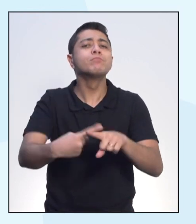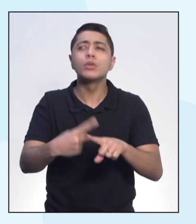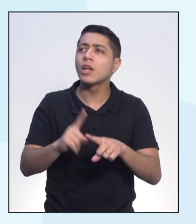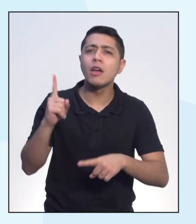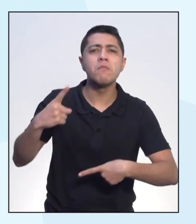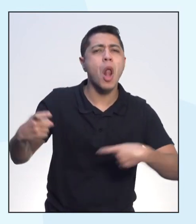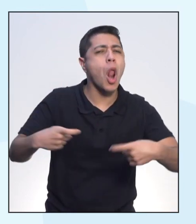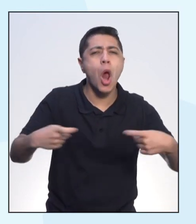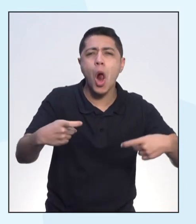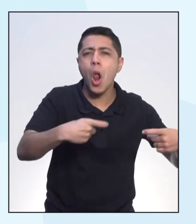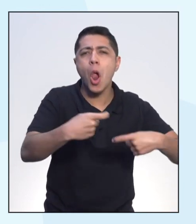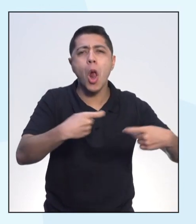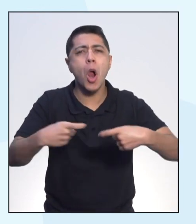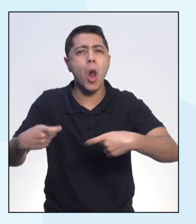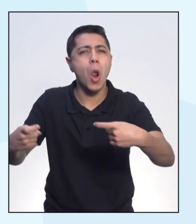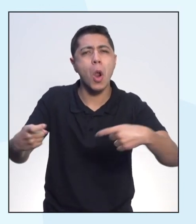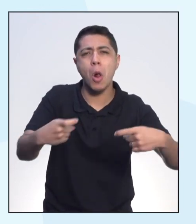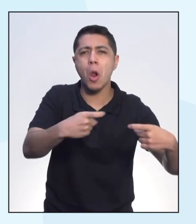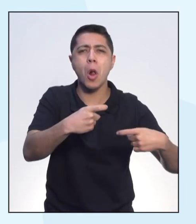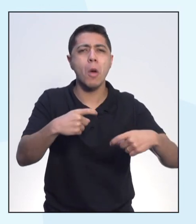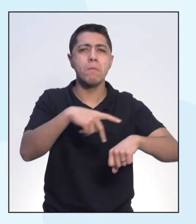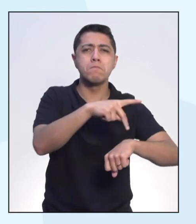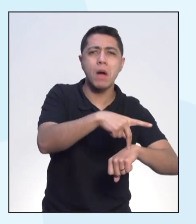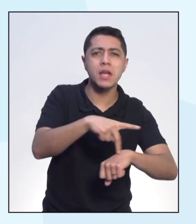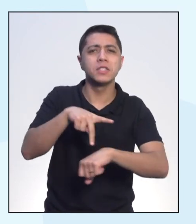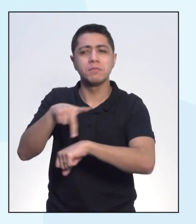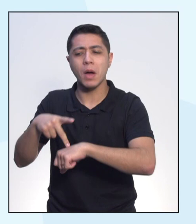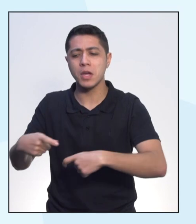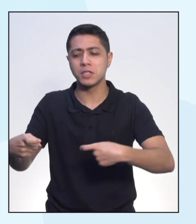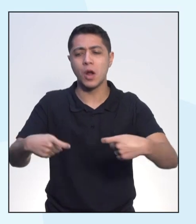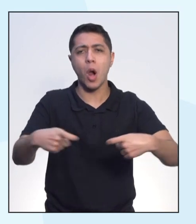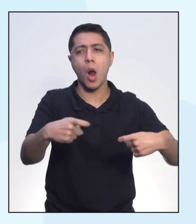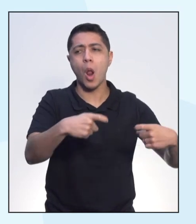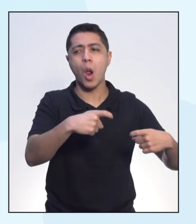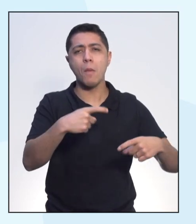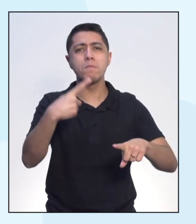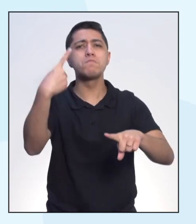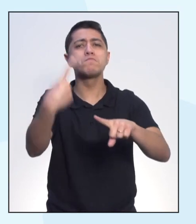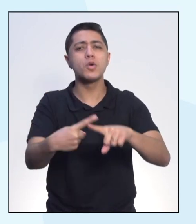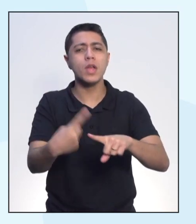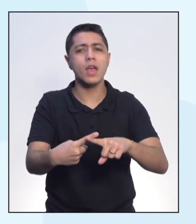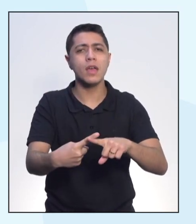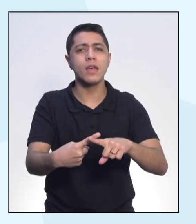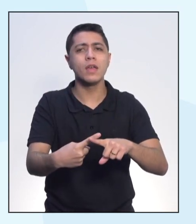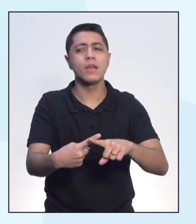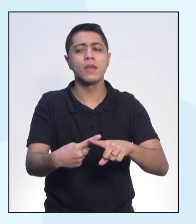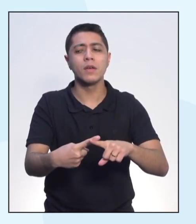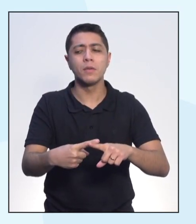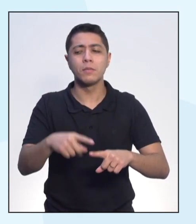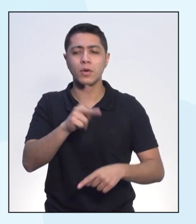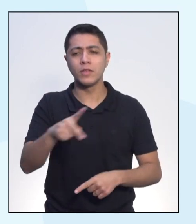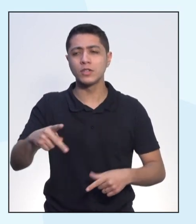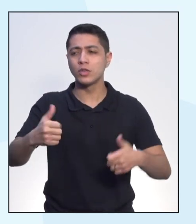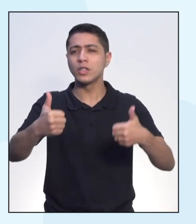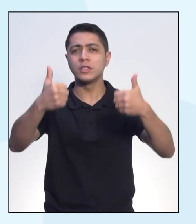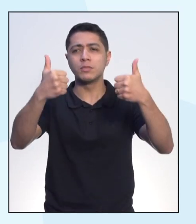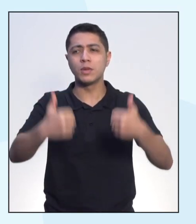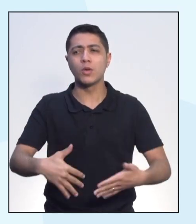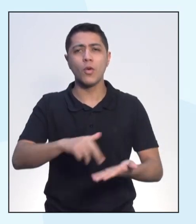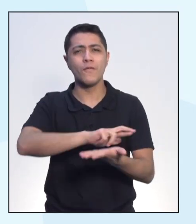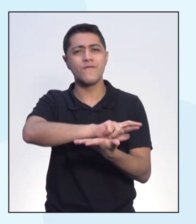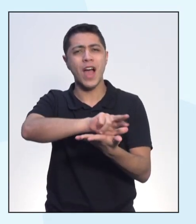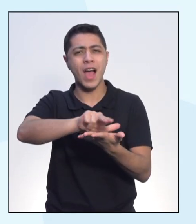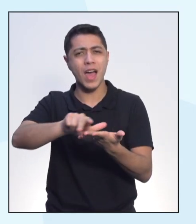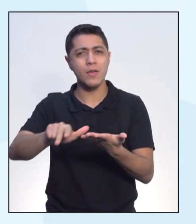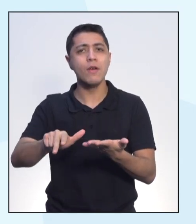que acontecem entre as civilizações? O professor apontou várias razões aí, então vamos rememorar e